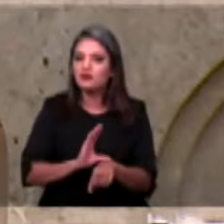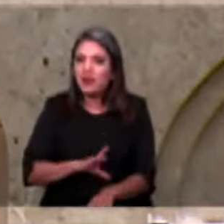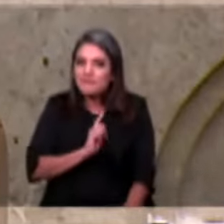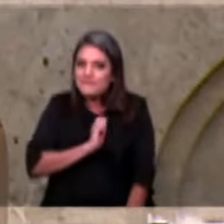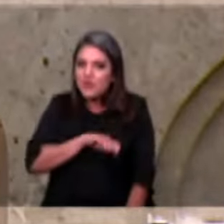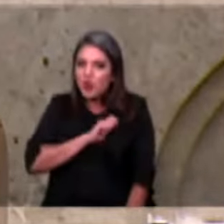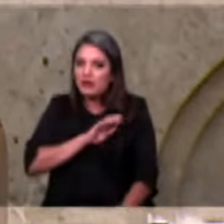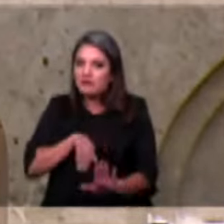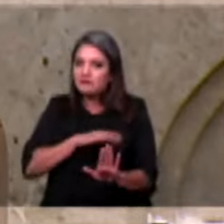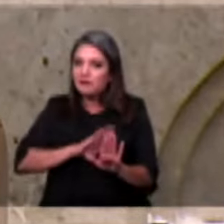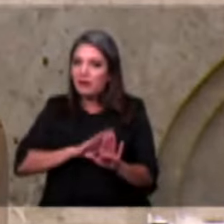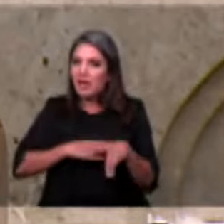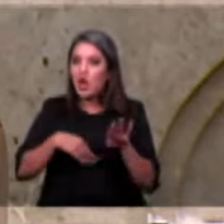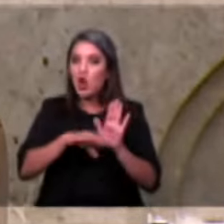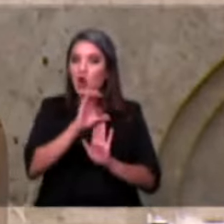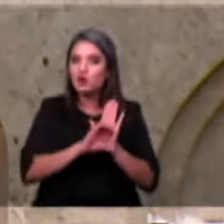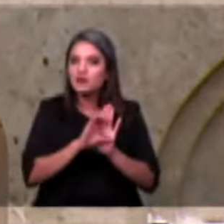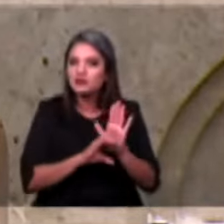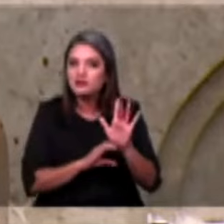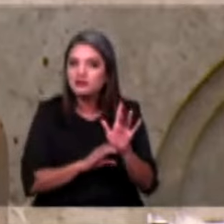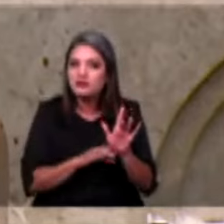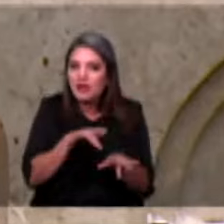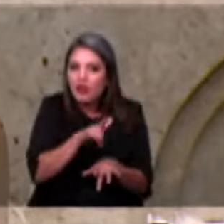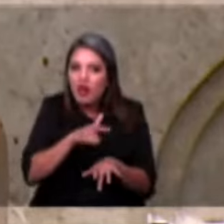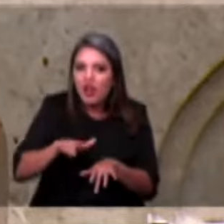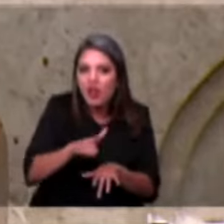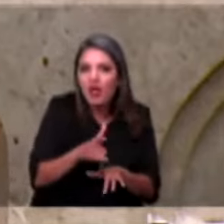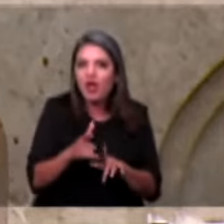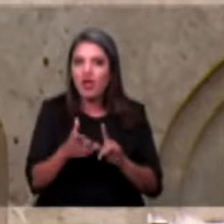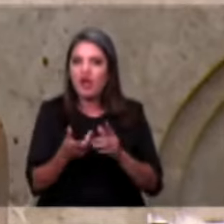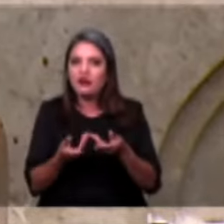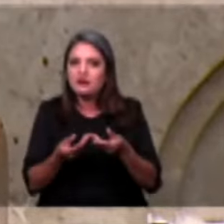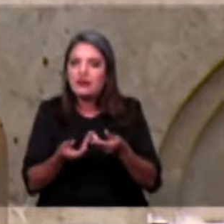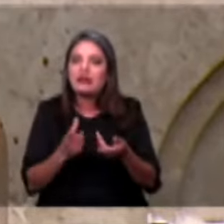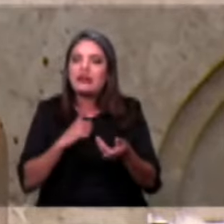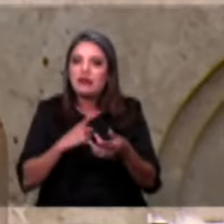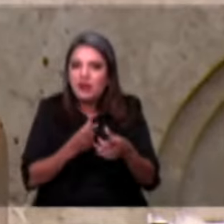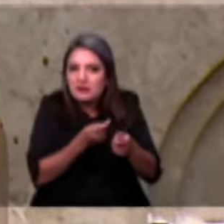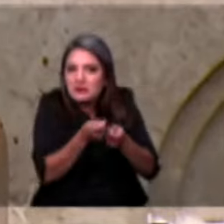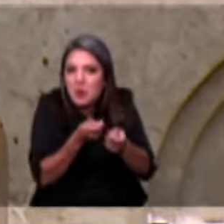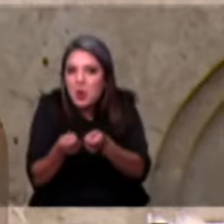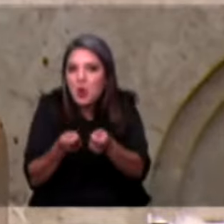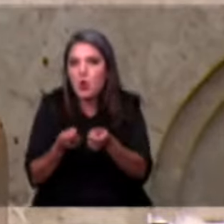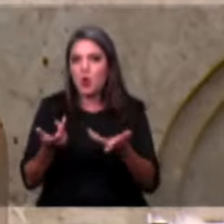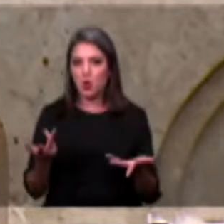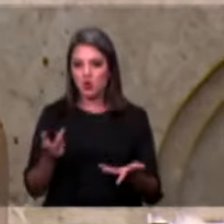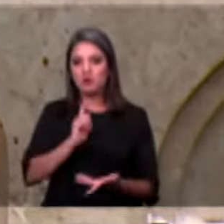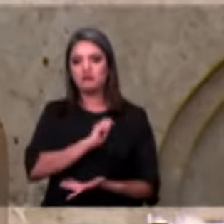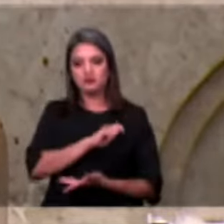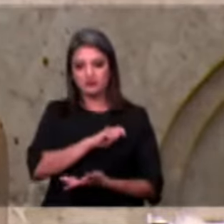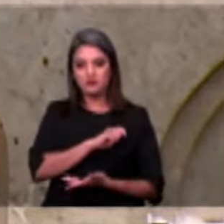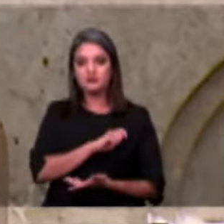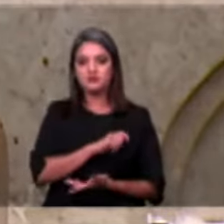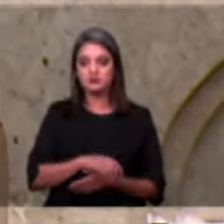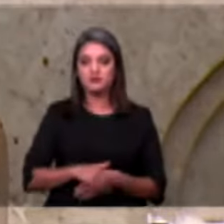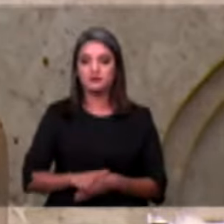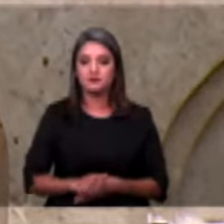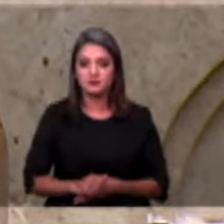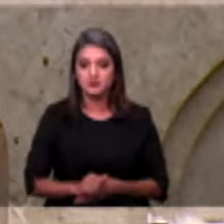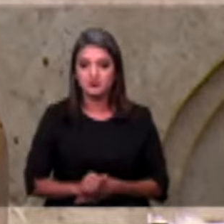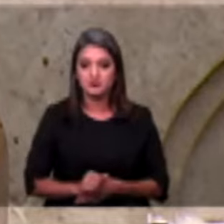maliciosa dos conceitos, a exemplo da novilíngua de George Orwell, em seu ensaio de